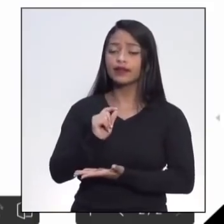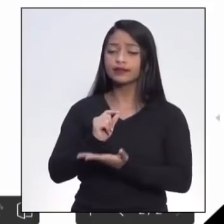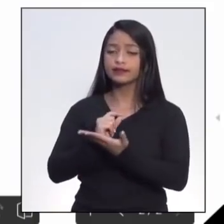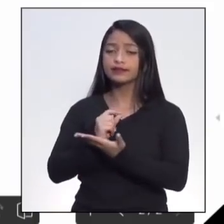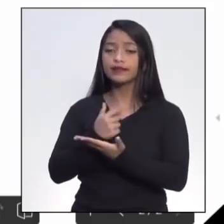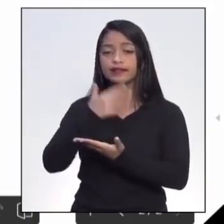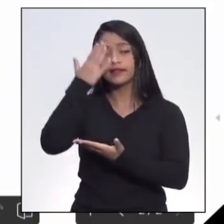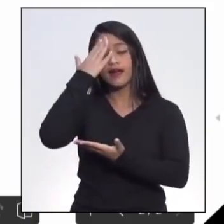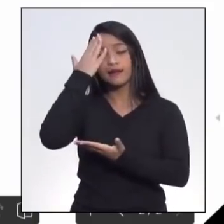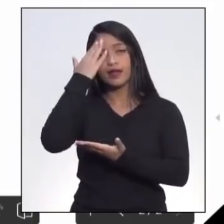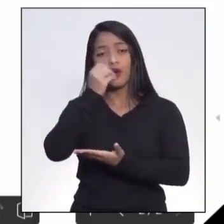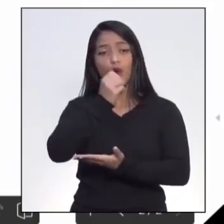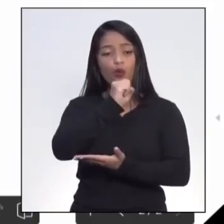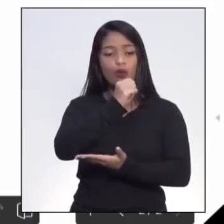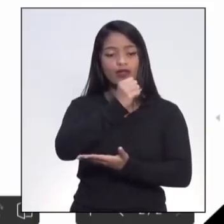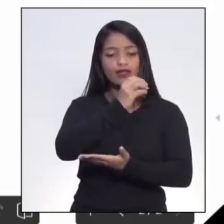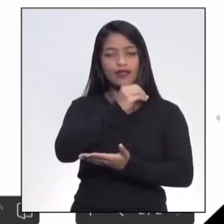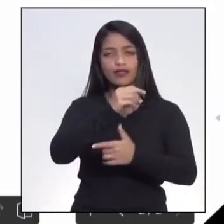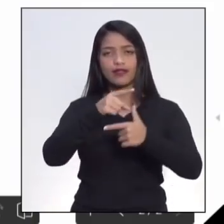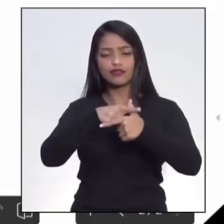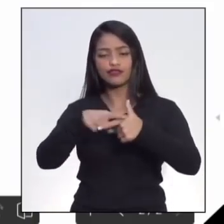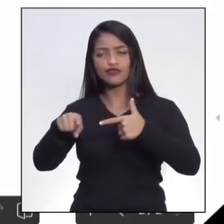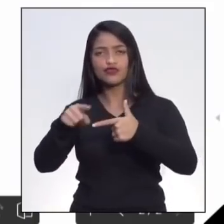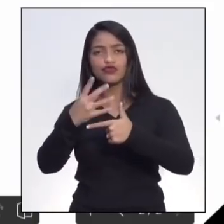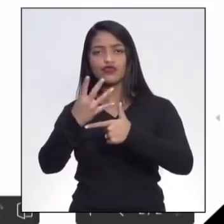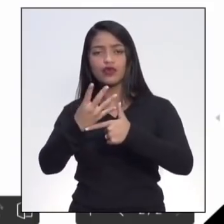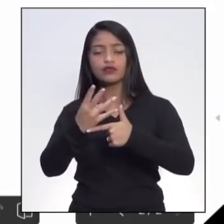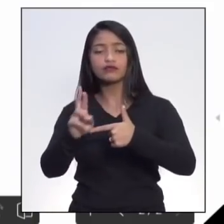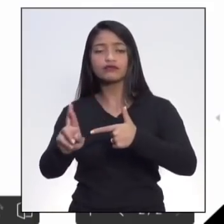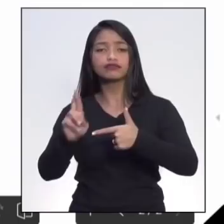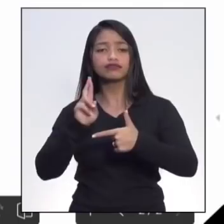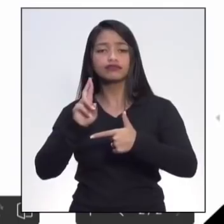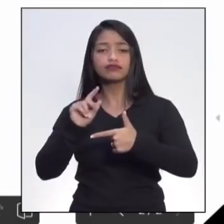se eu dividir 80 por 4, eu tenho lá